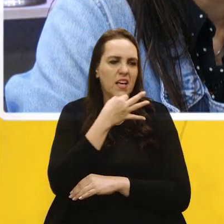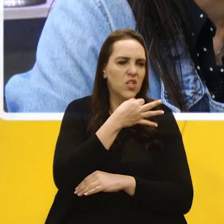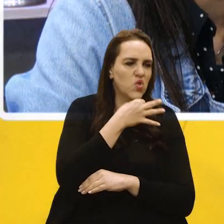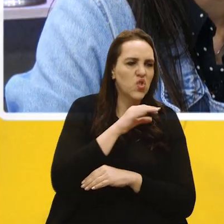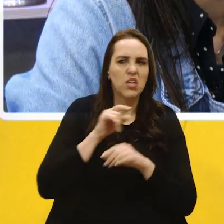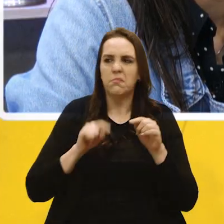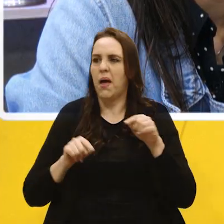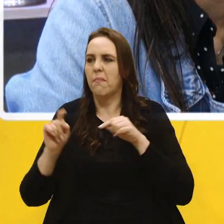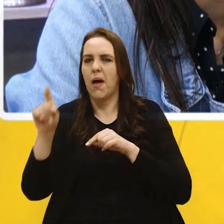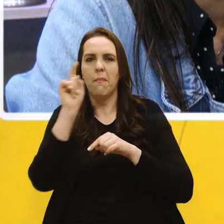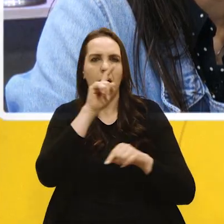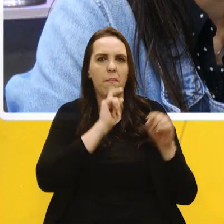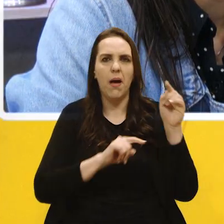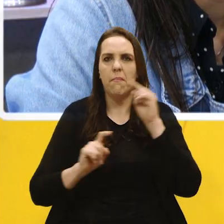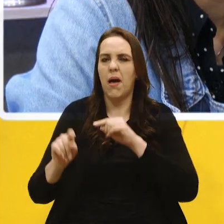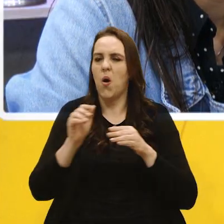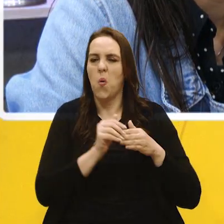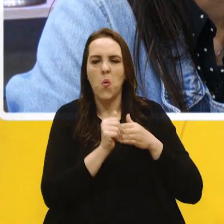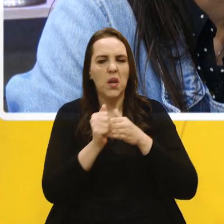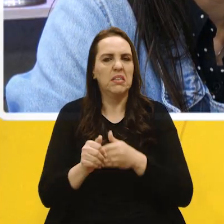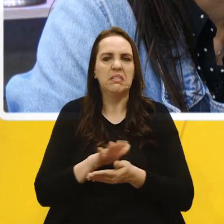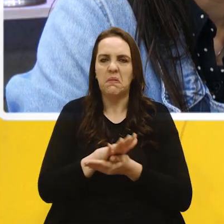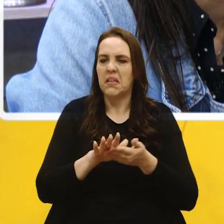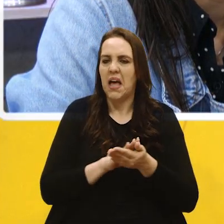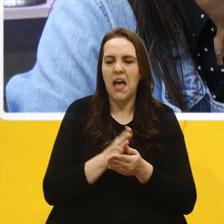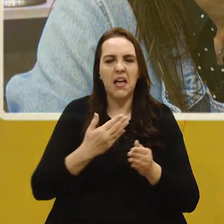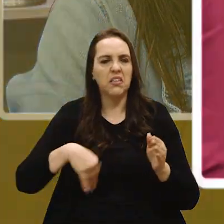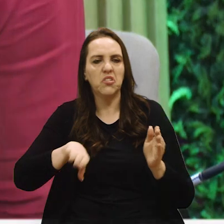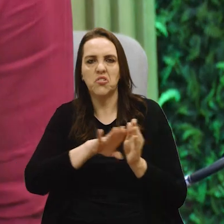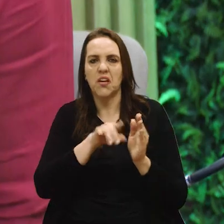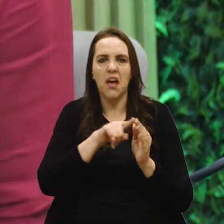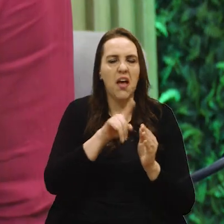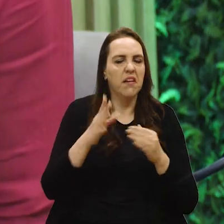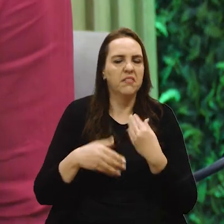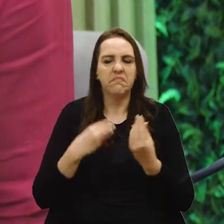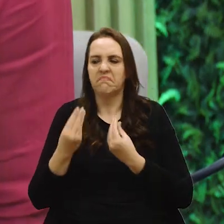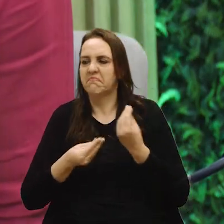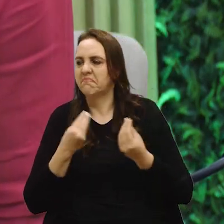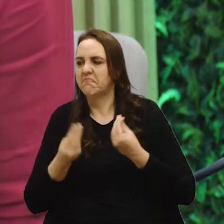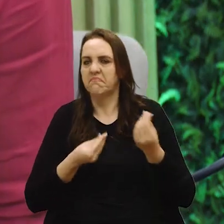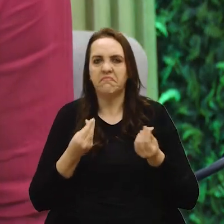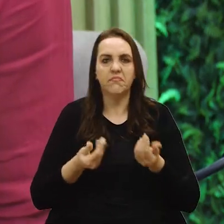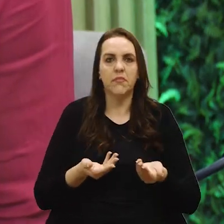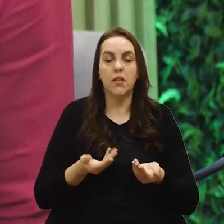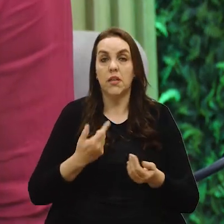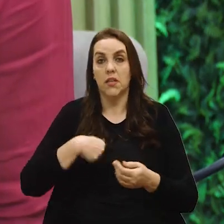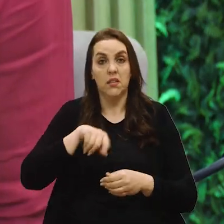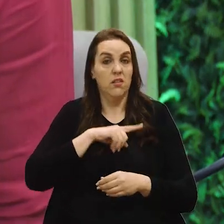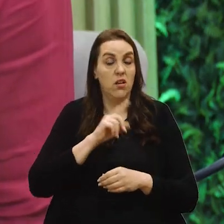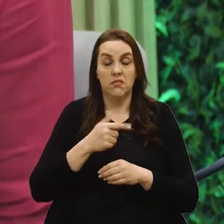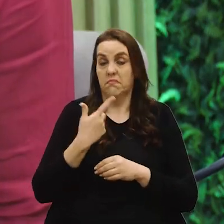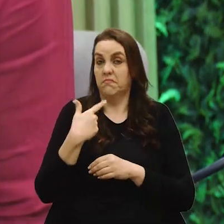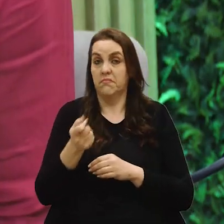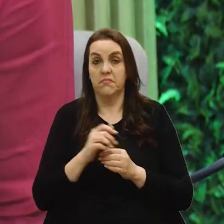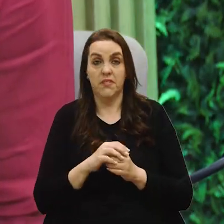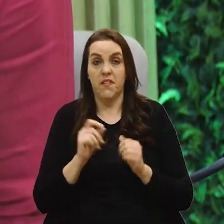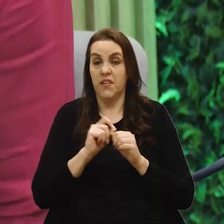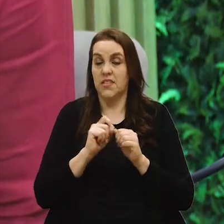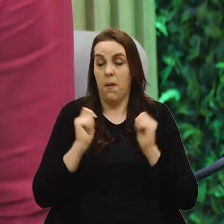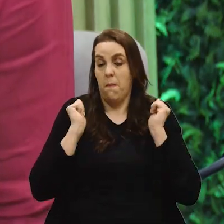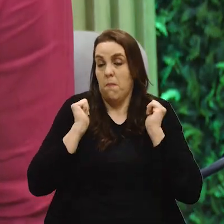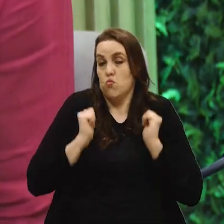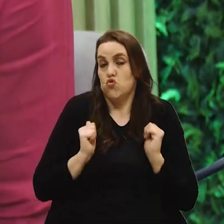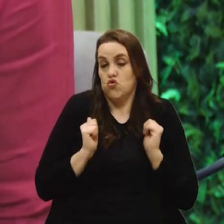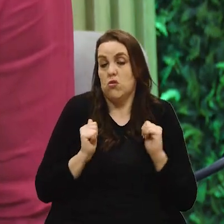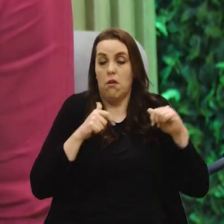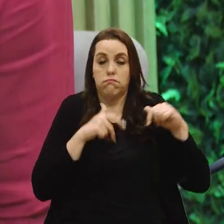não tinha onde ficar, né? Não tinha orientação, aqui a gente chegava ao máximo. E aí a gente saía fazer